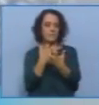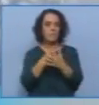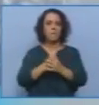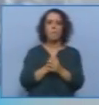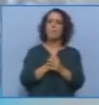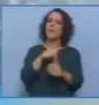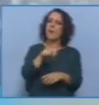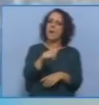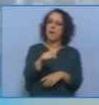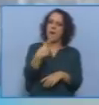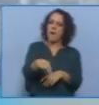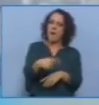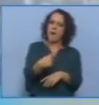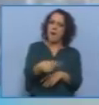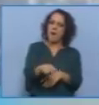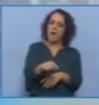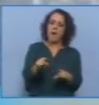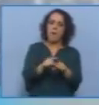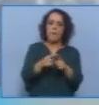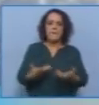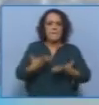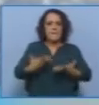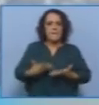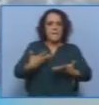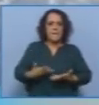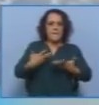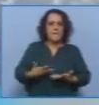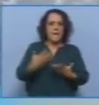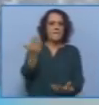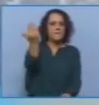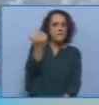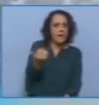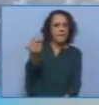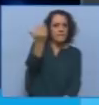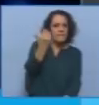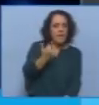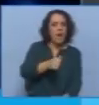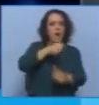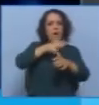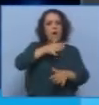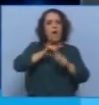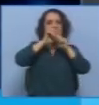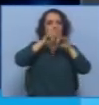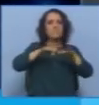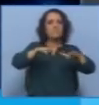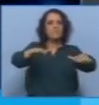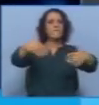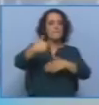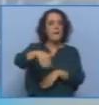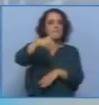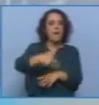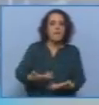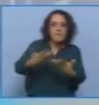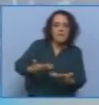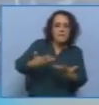Há aqui uma expectativa da vinda, há um messianismo anunciado e,